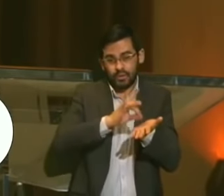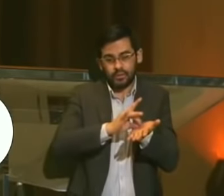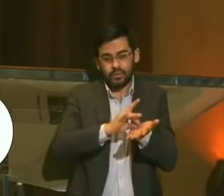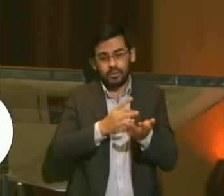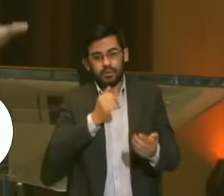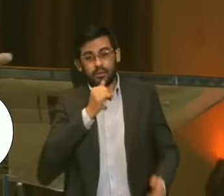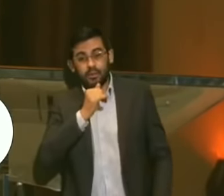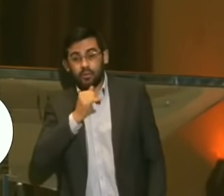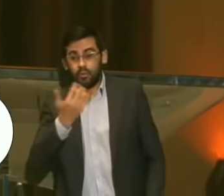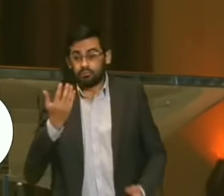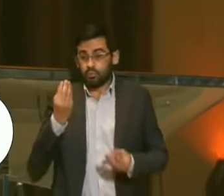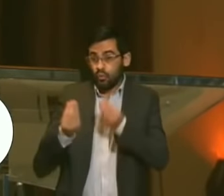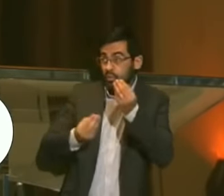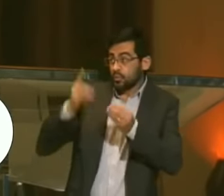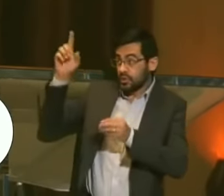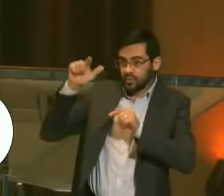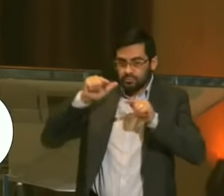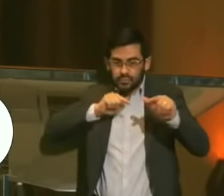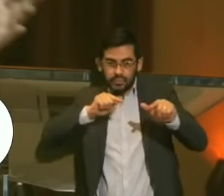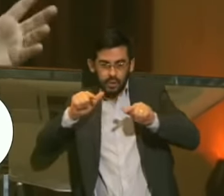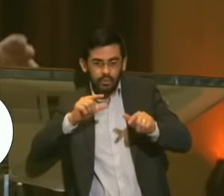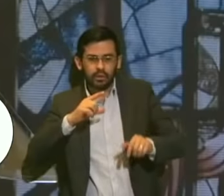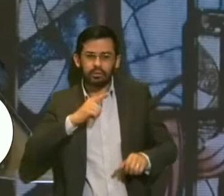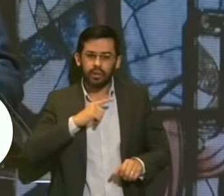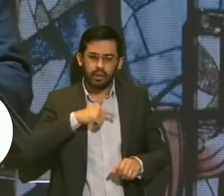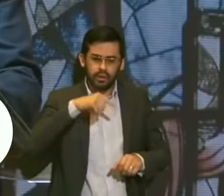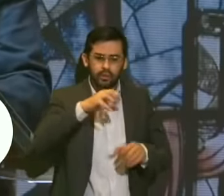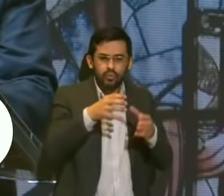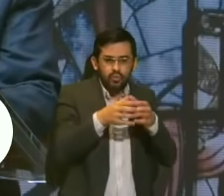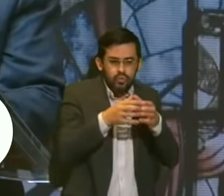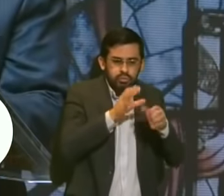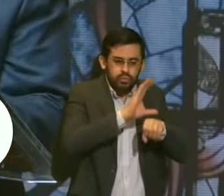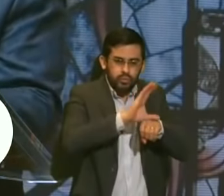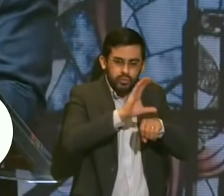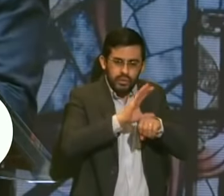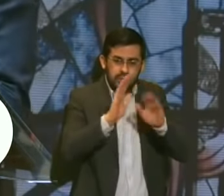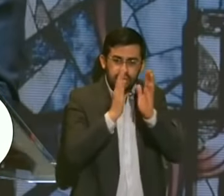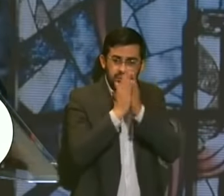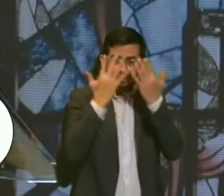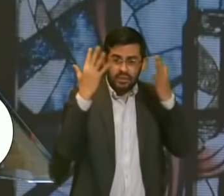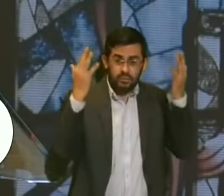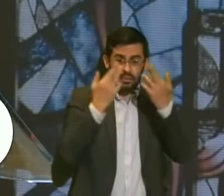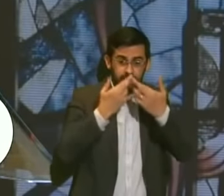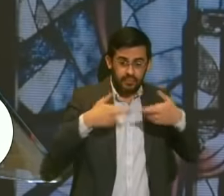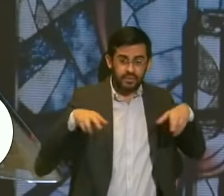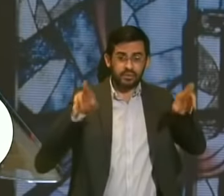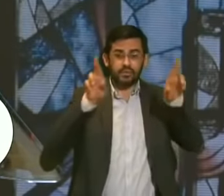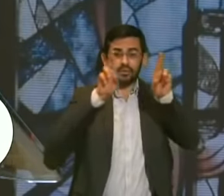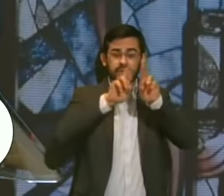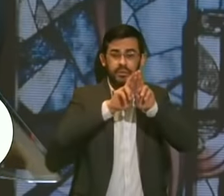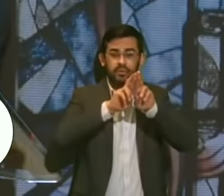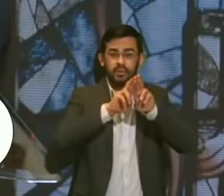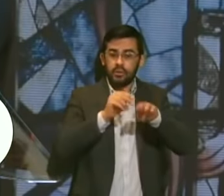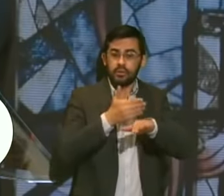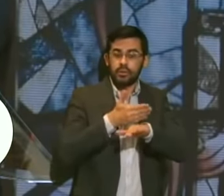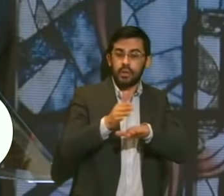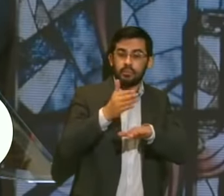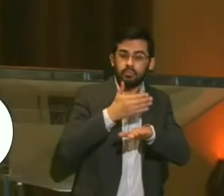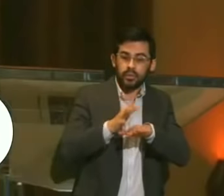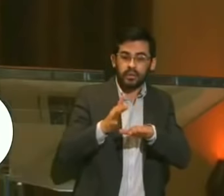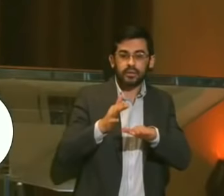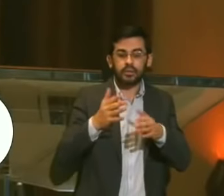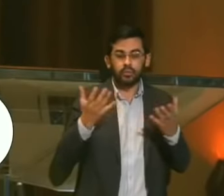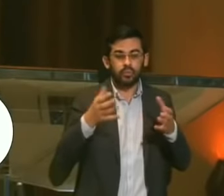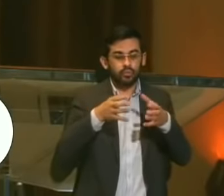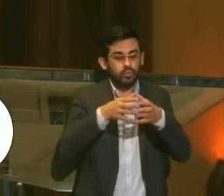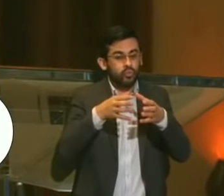demais como Deus opera. Existe um dos programas da nossa igreja que é Celebrando a Restauração, onde a prática desse